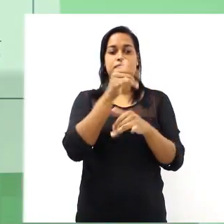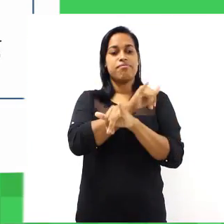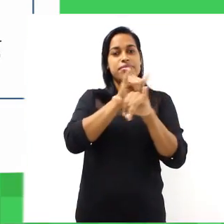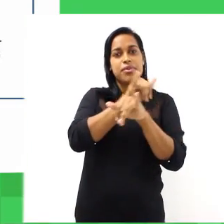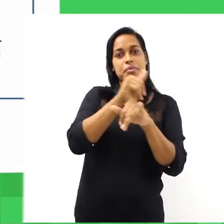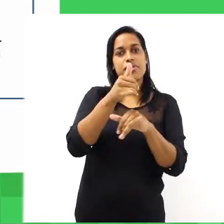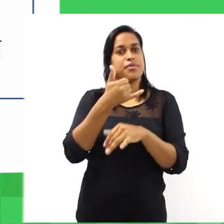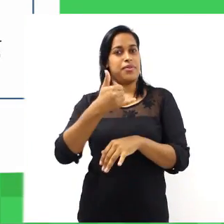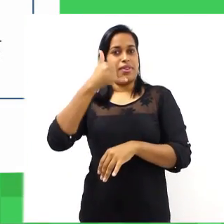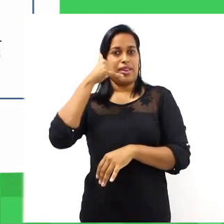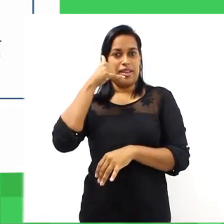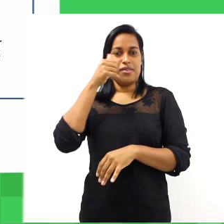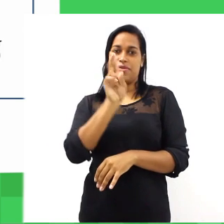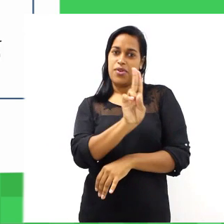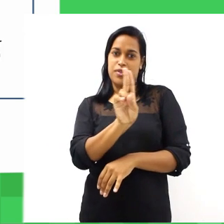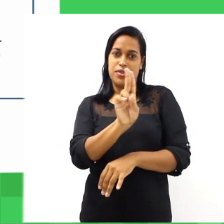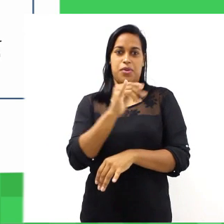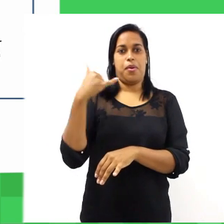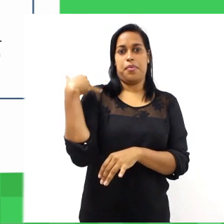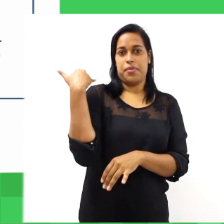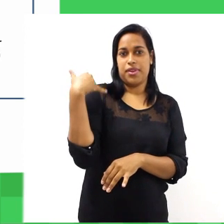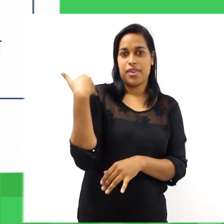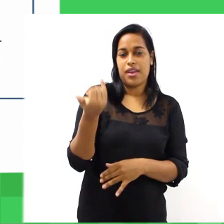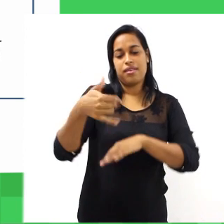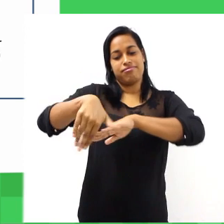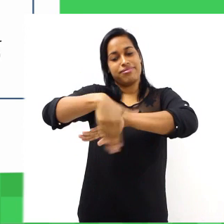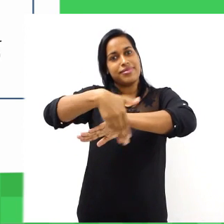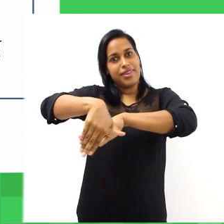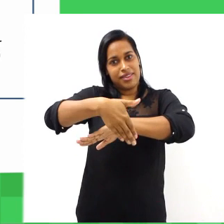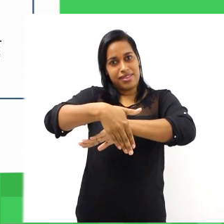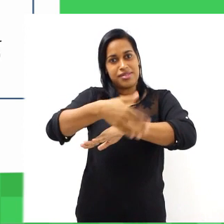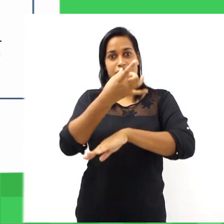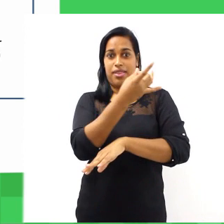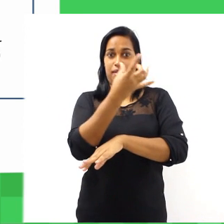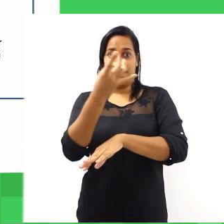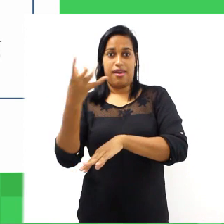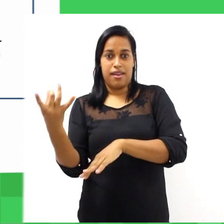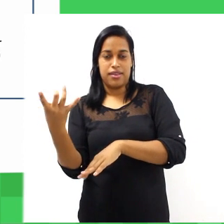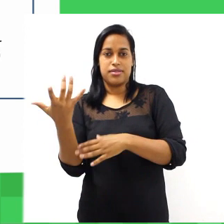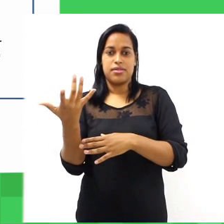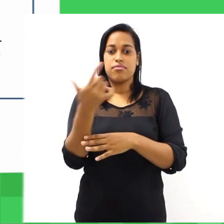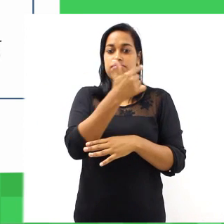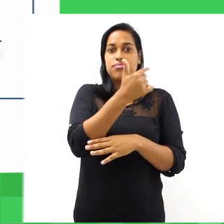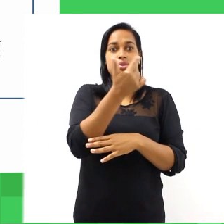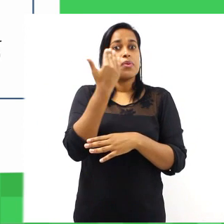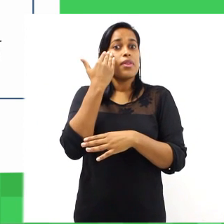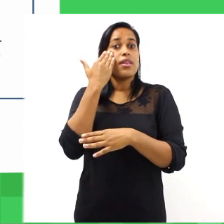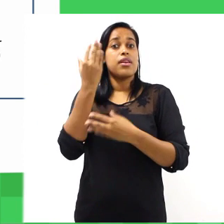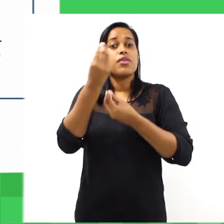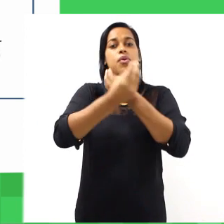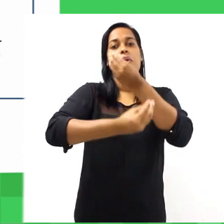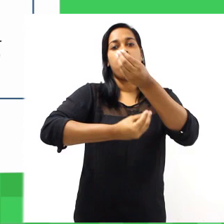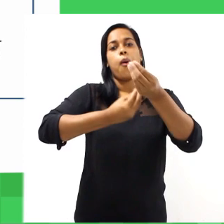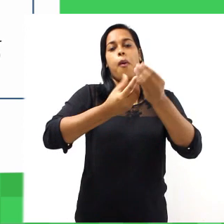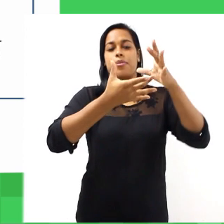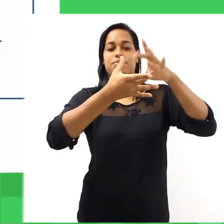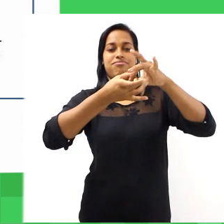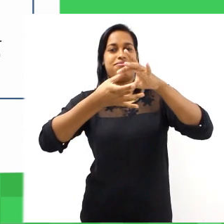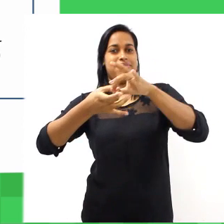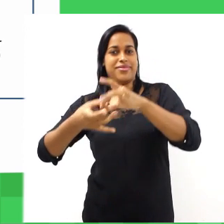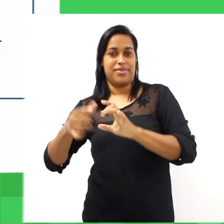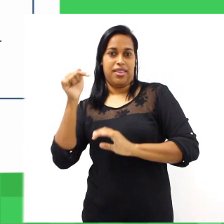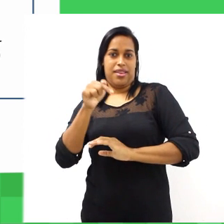como telefone, nome, idade, endereço. De cara você não entende a que contexto